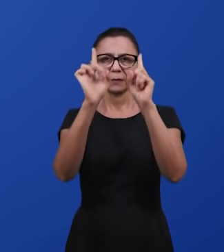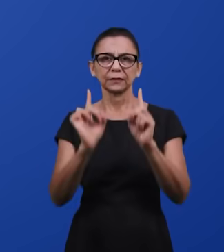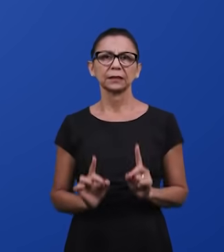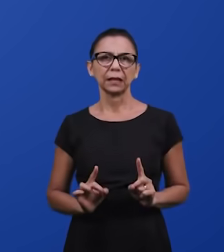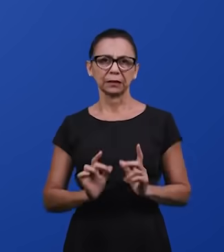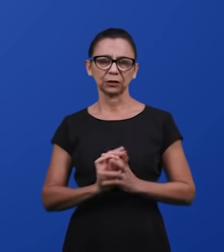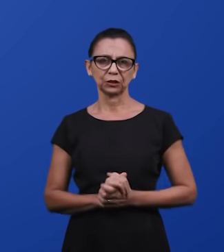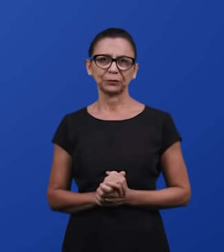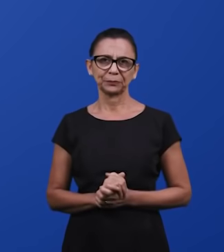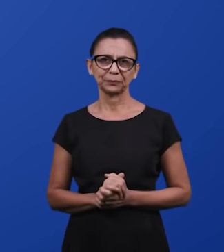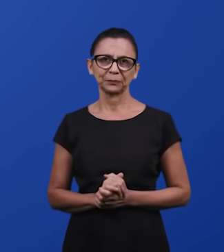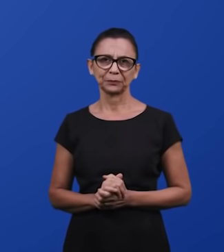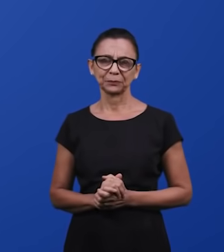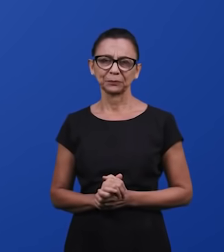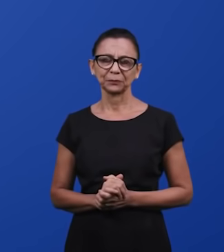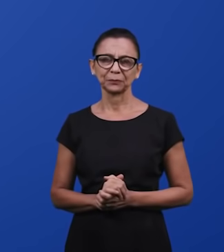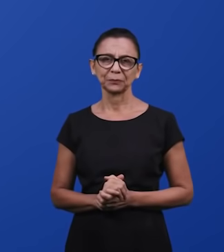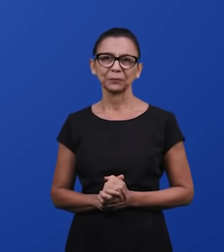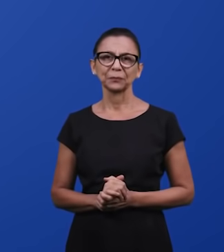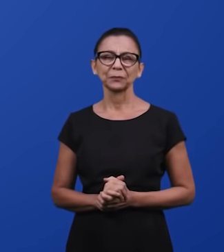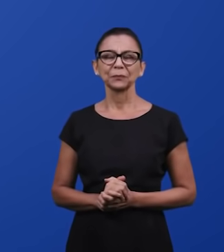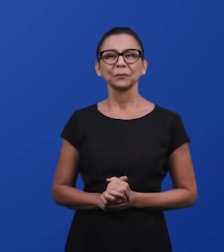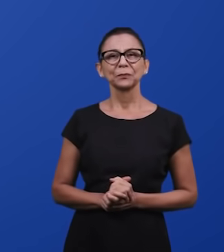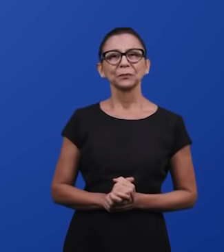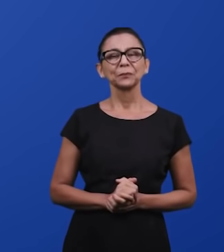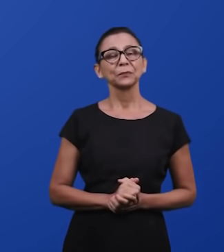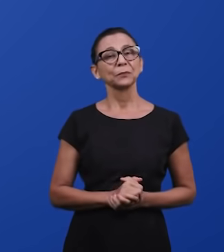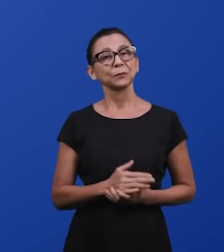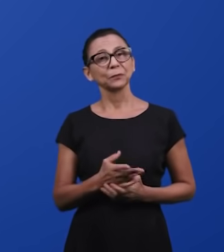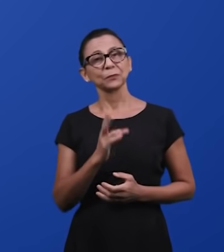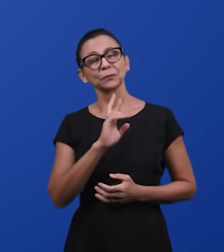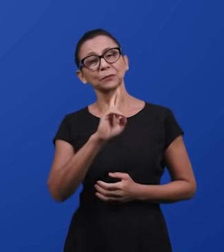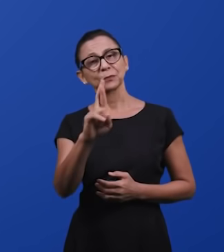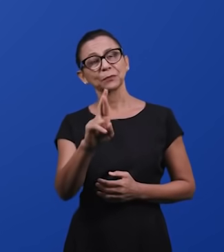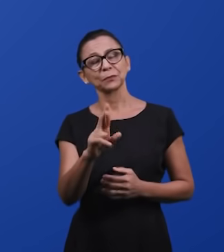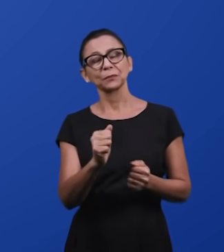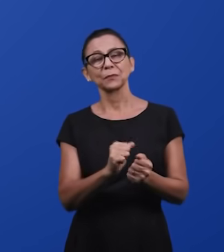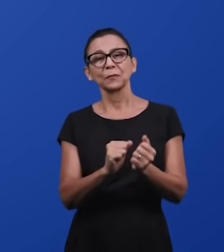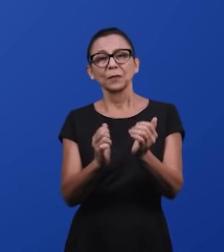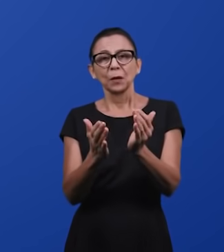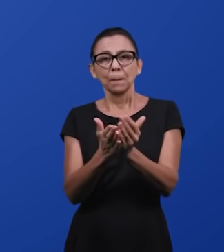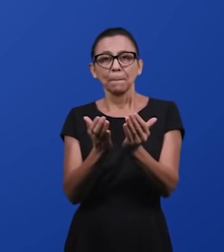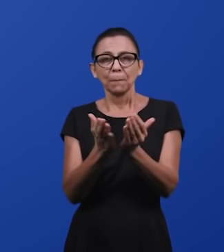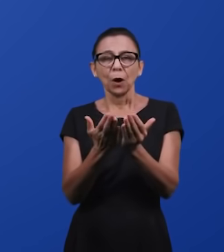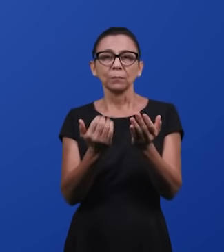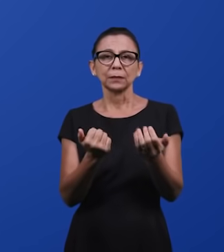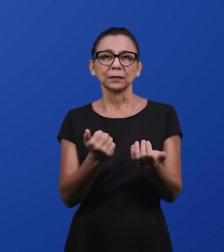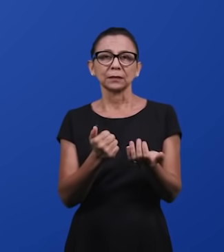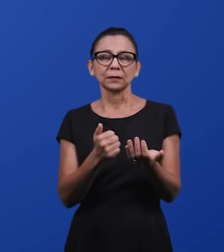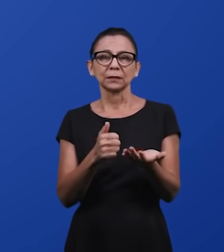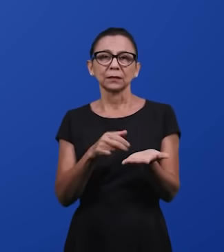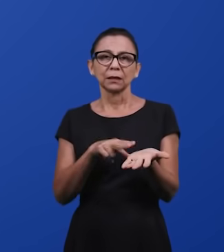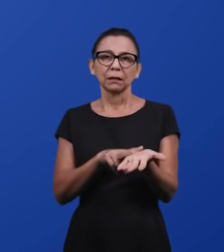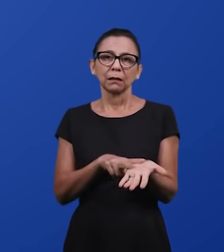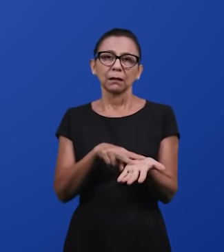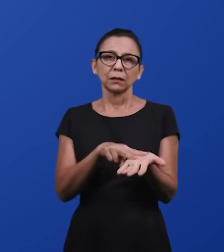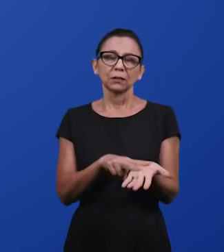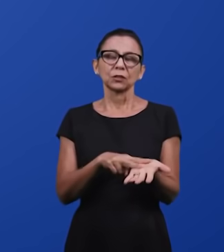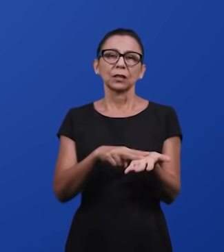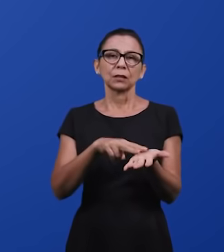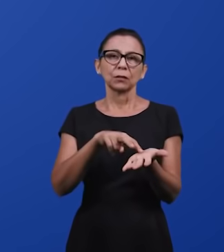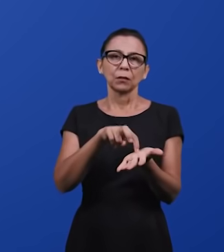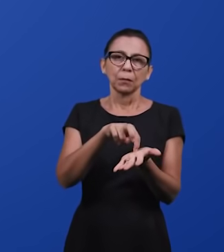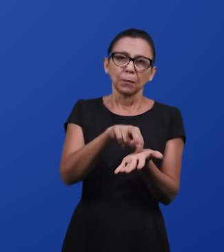cegos. Assim, a resposta: os convidados são os pobres e aleijados e mancos e cegos. E